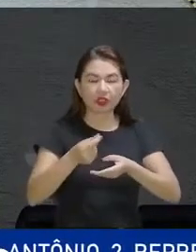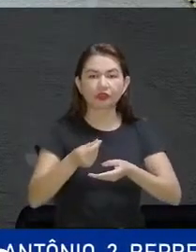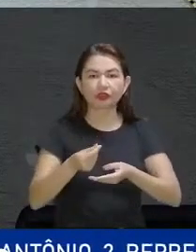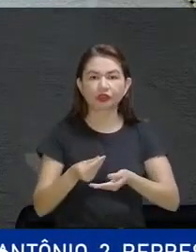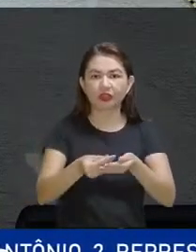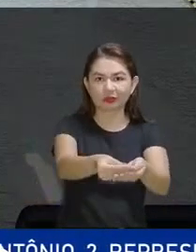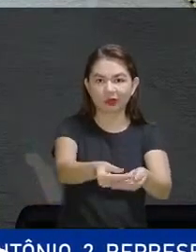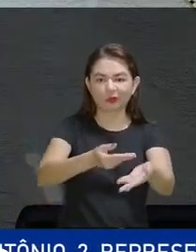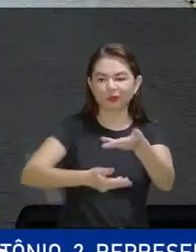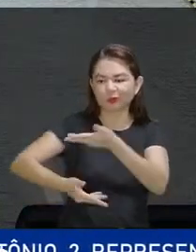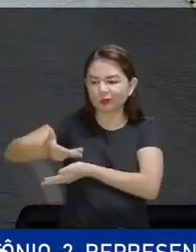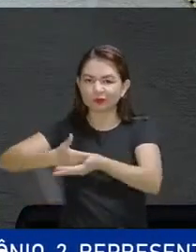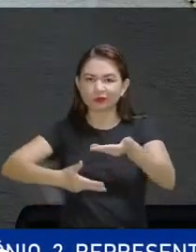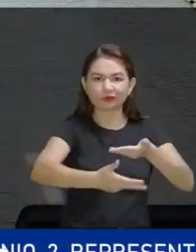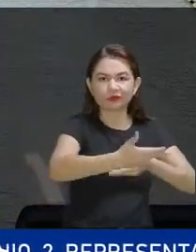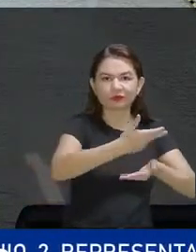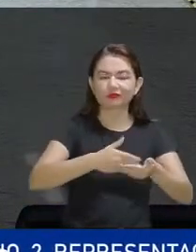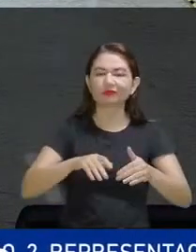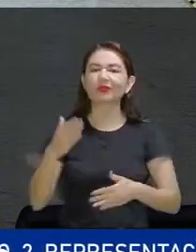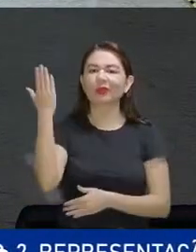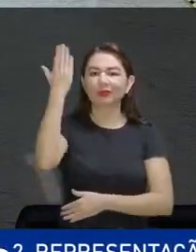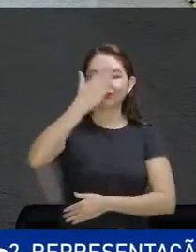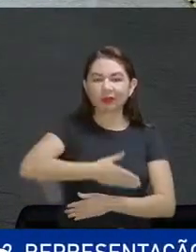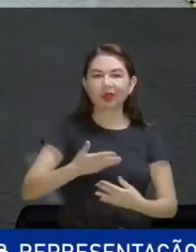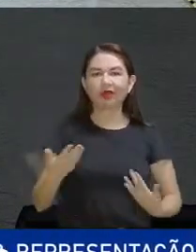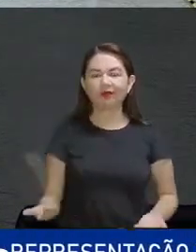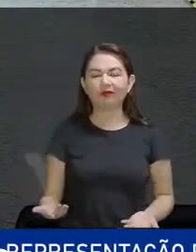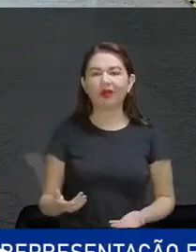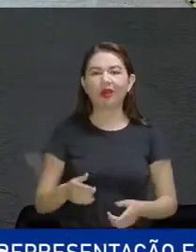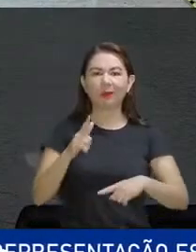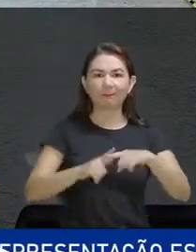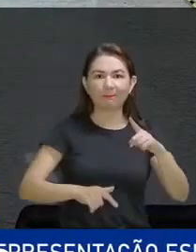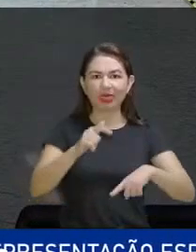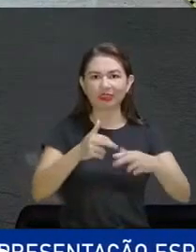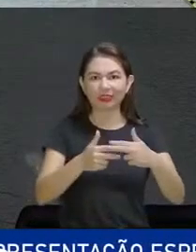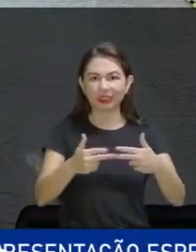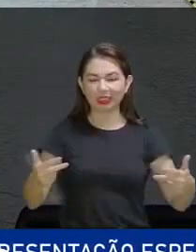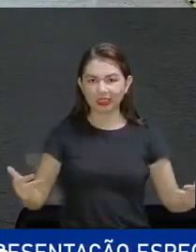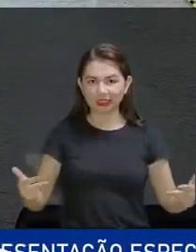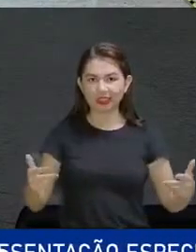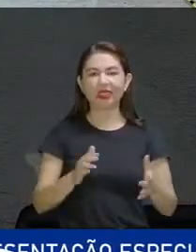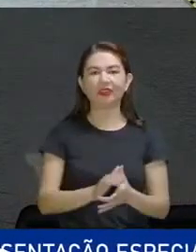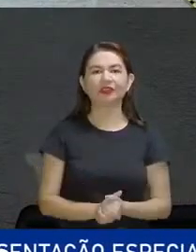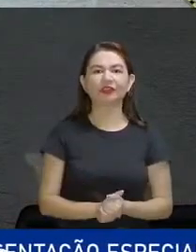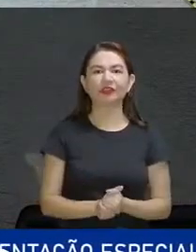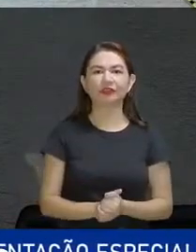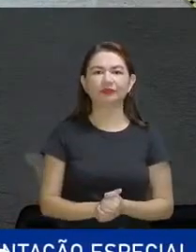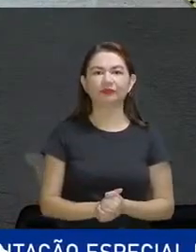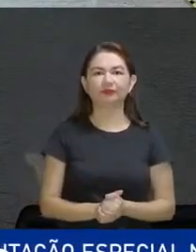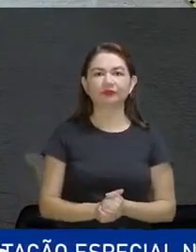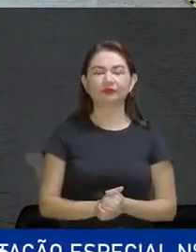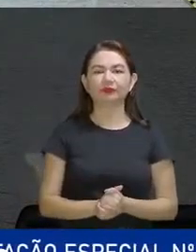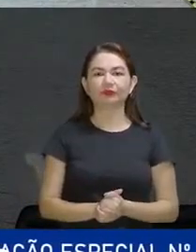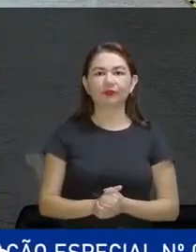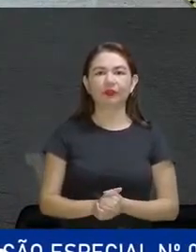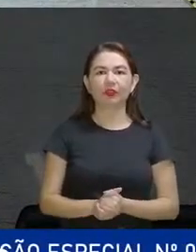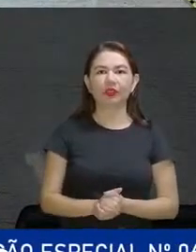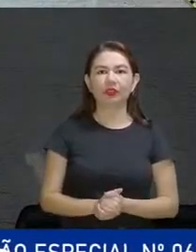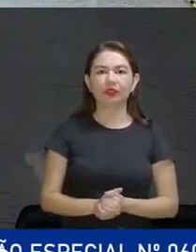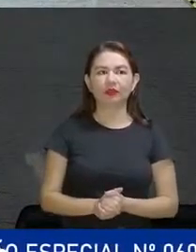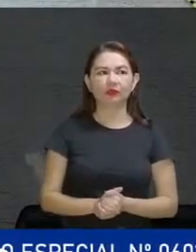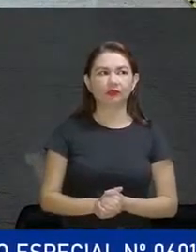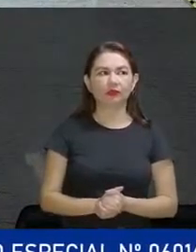As principais provas correspondem aos elementos coletados no EPL, número 2022,